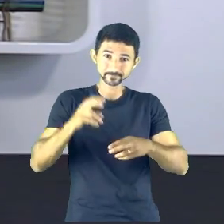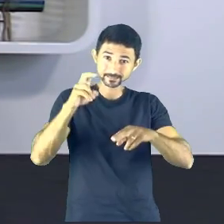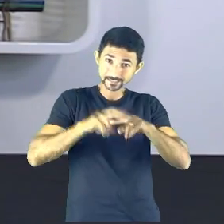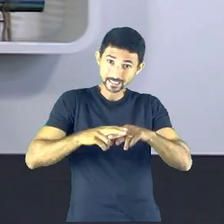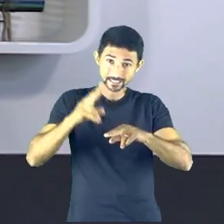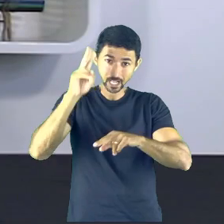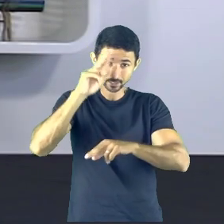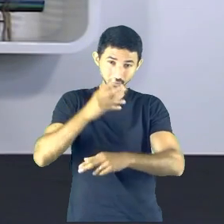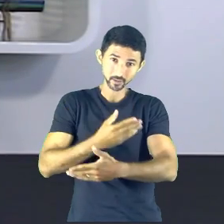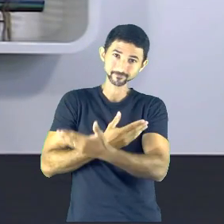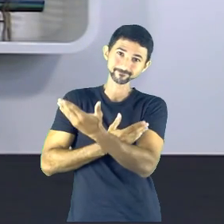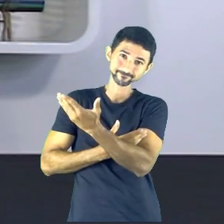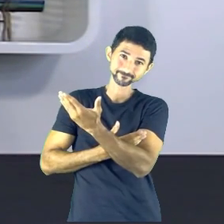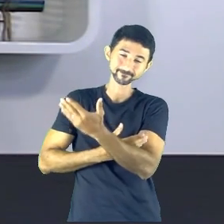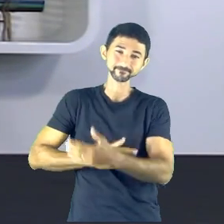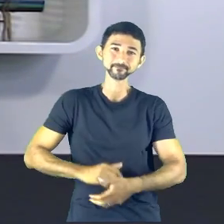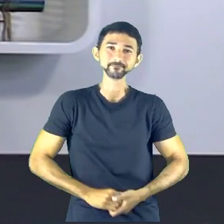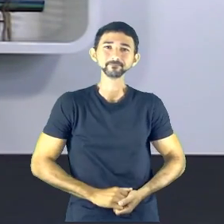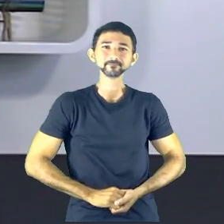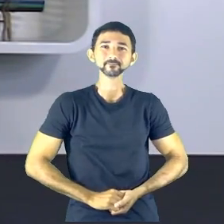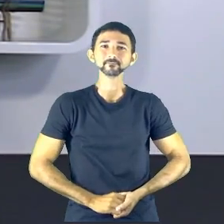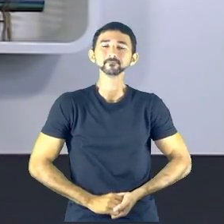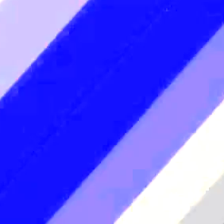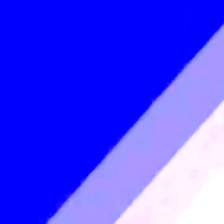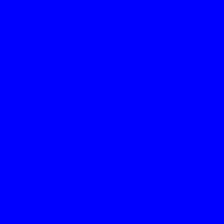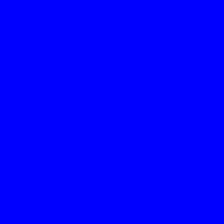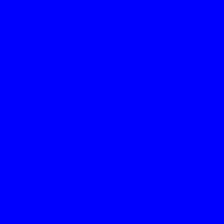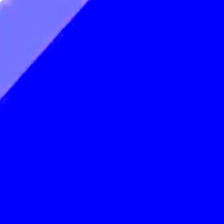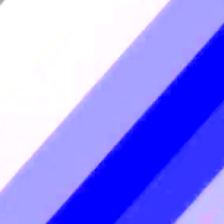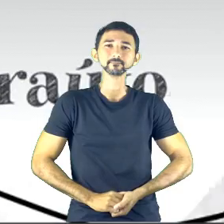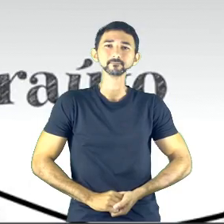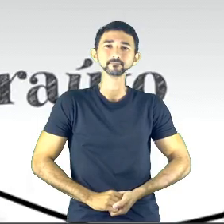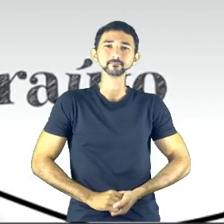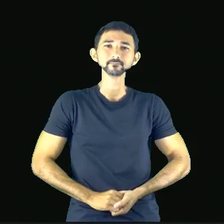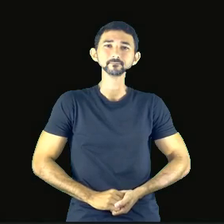aí, galerinha. Sentem que lá vem história. Bora lá!